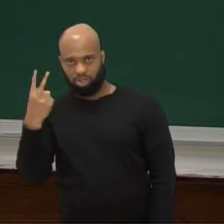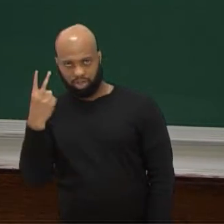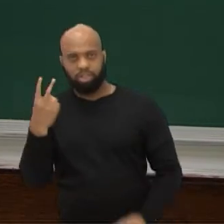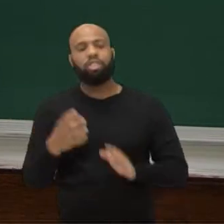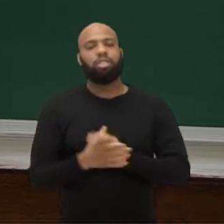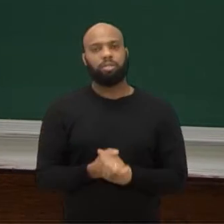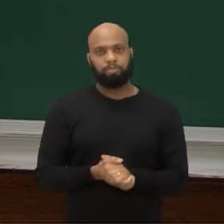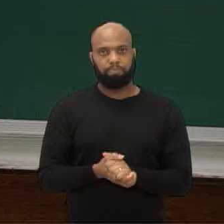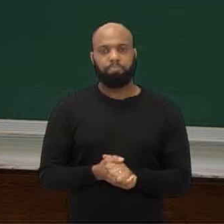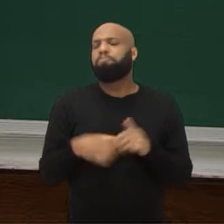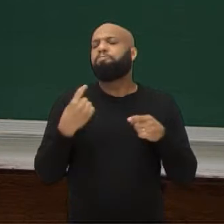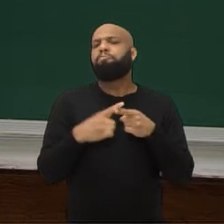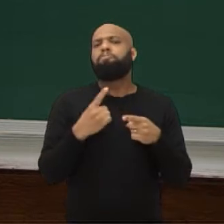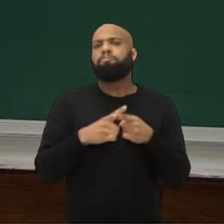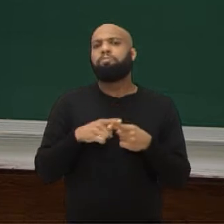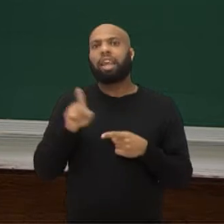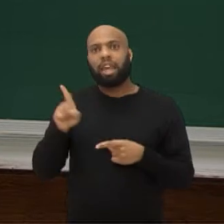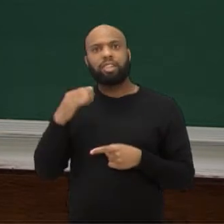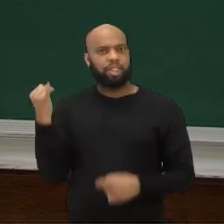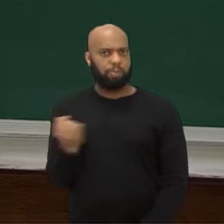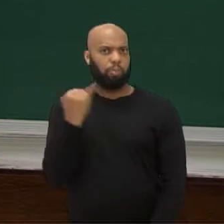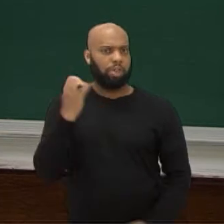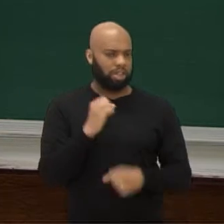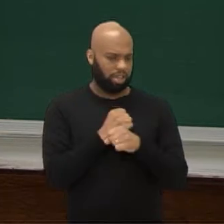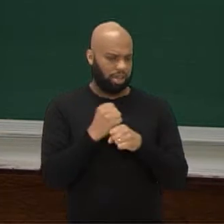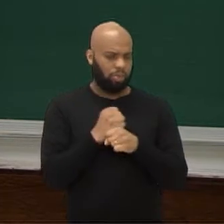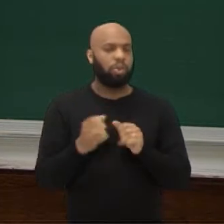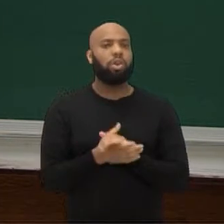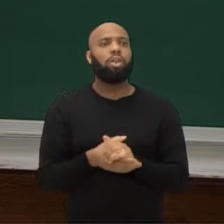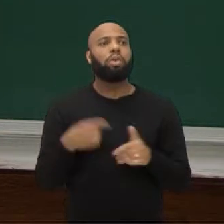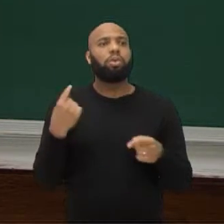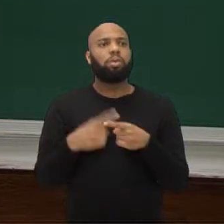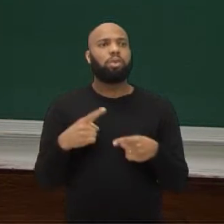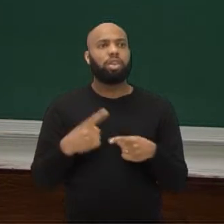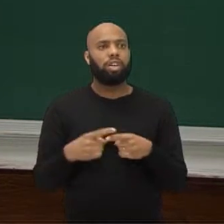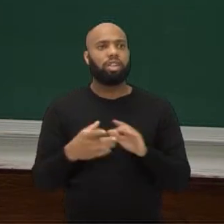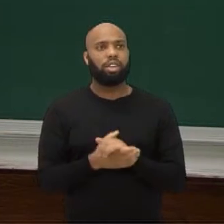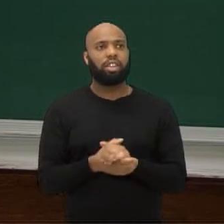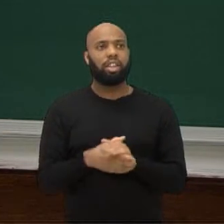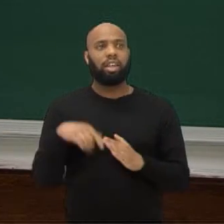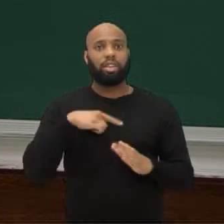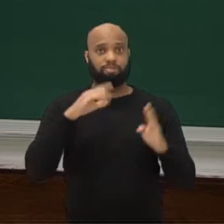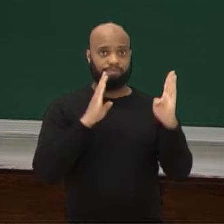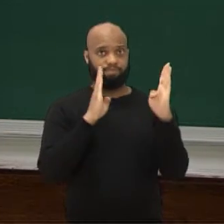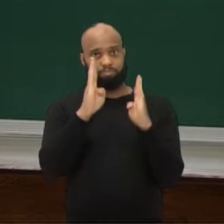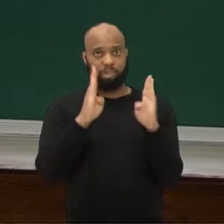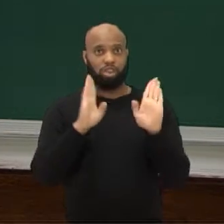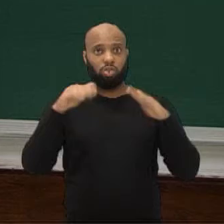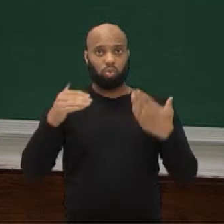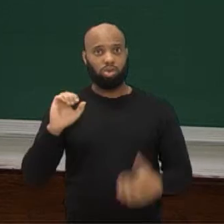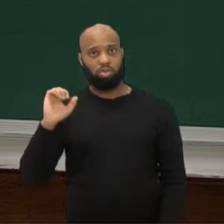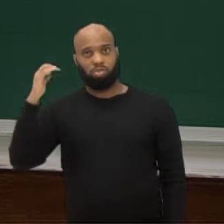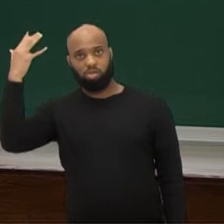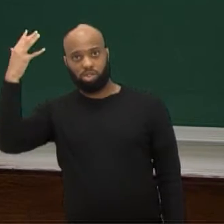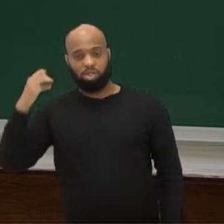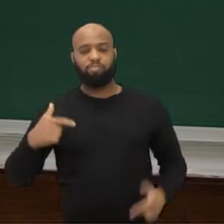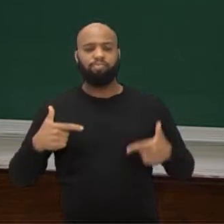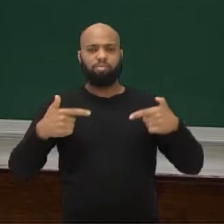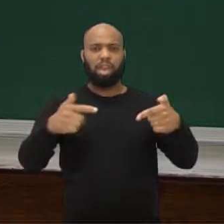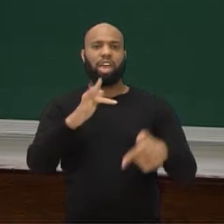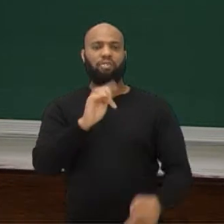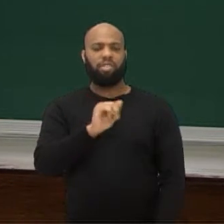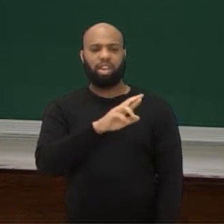1822. Por que esse detalhezinho é importante? Porque no período, quando aconteceu a Guerra dos